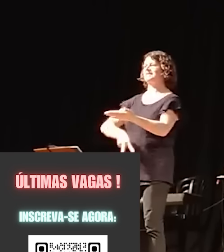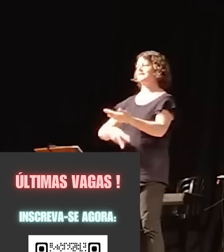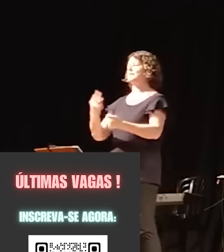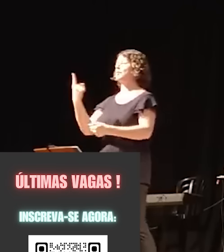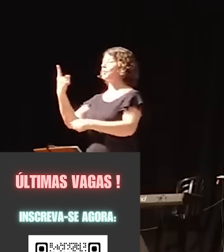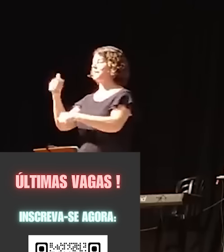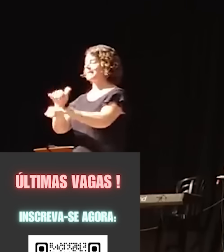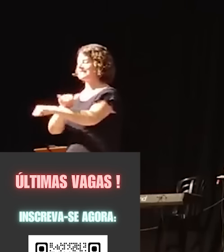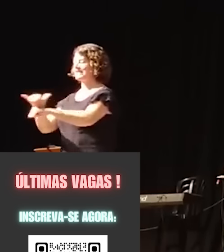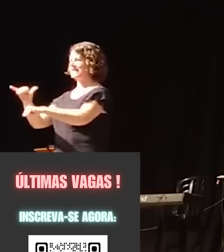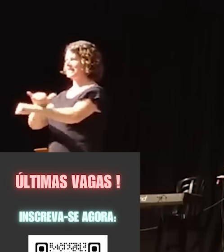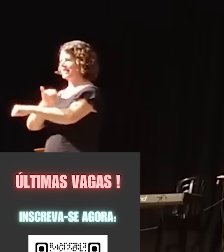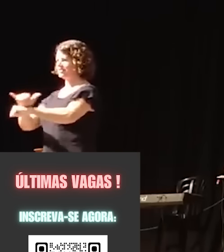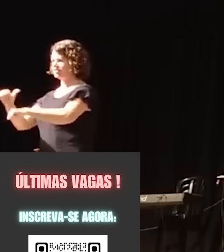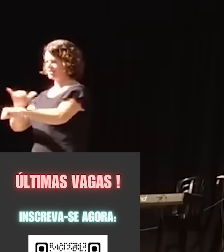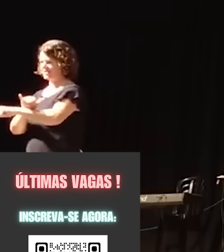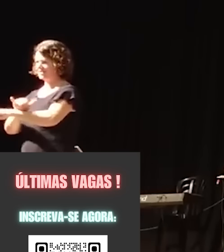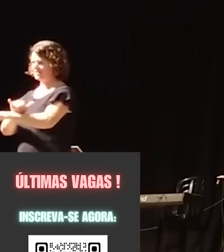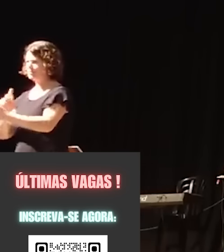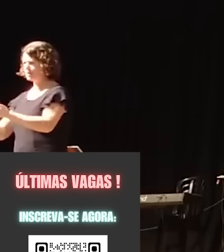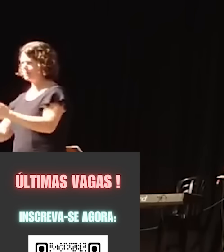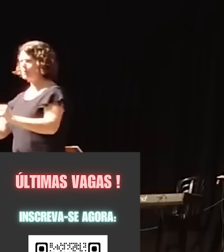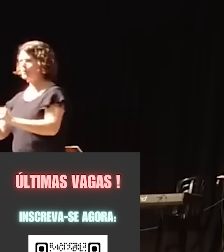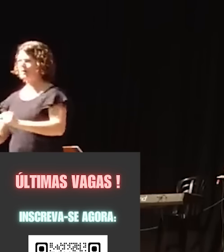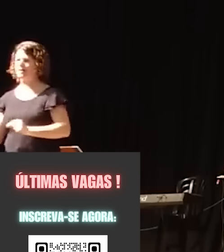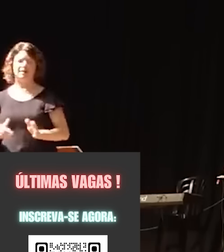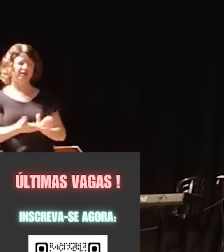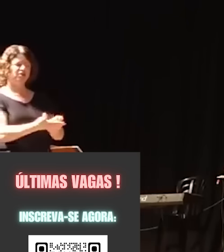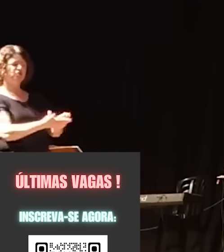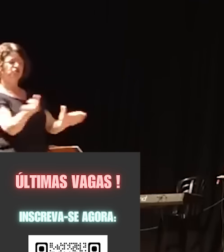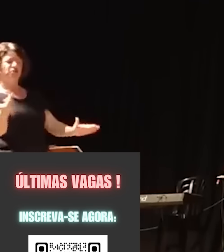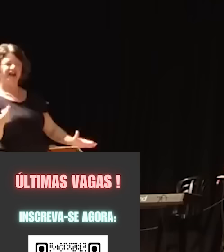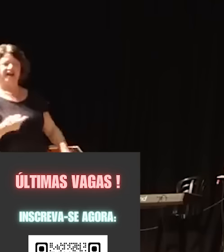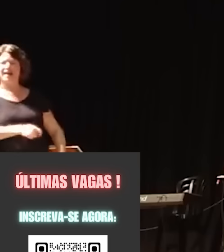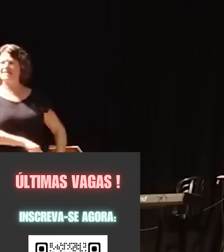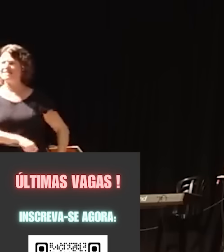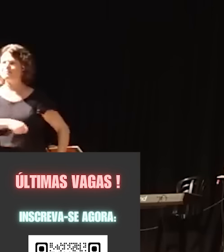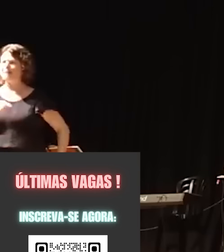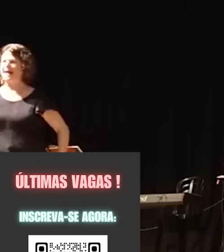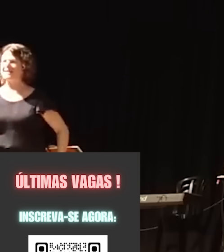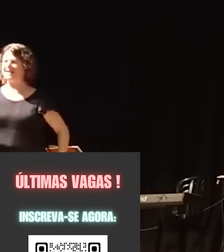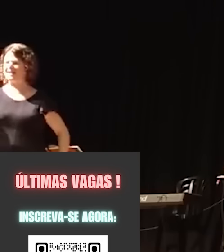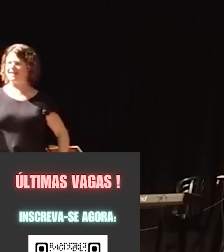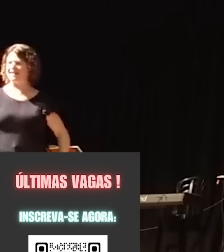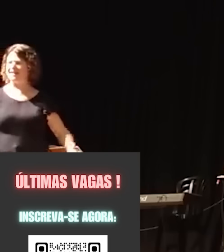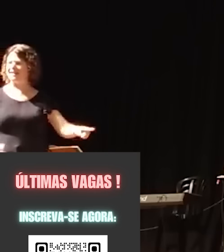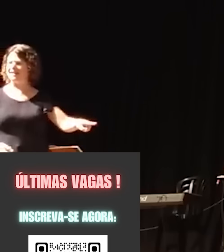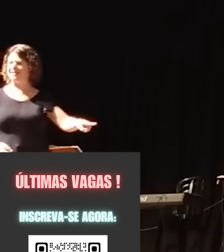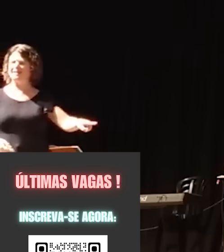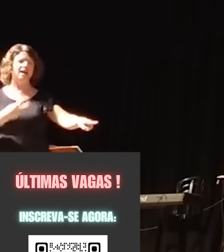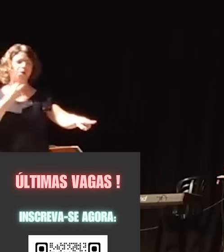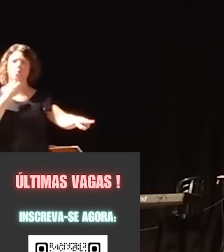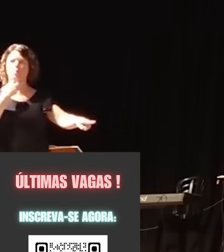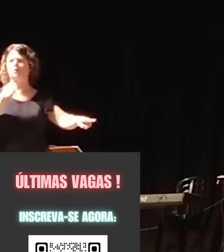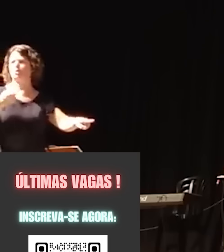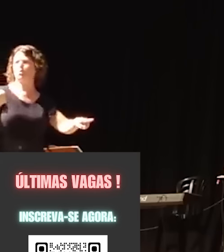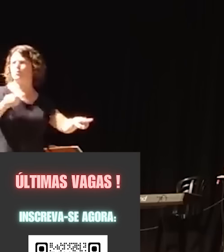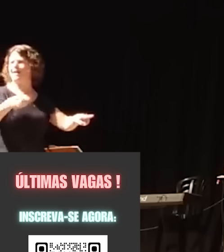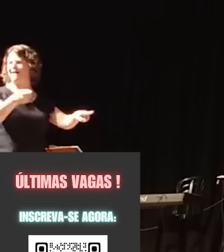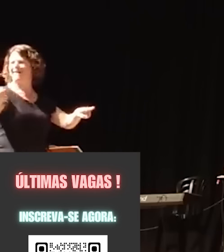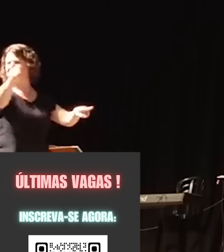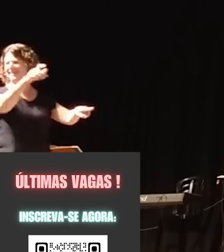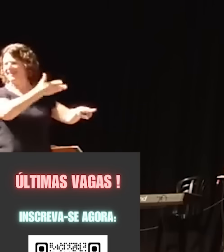retirar de nós a espada retirar de nós a palavra de Deus se você não conhece a Bíblia todo